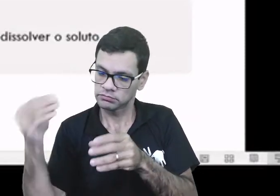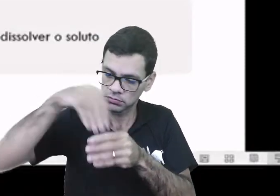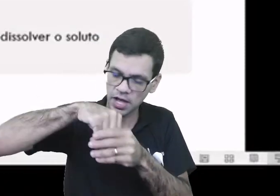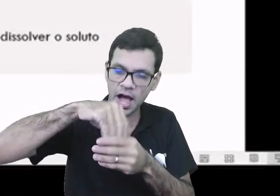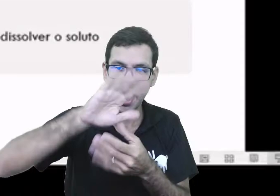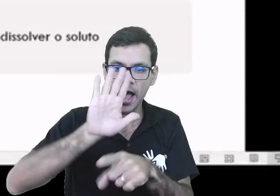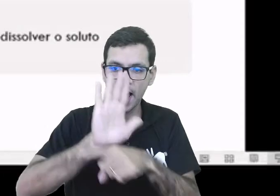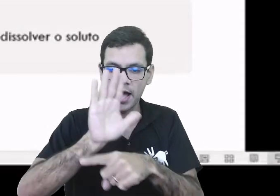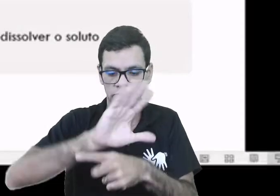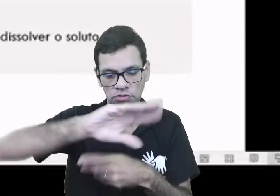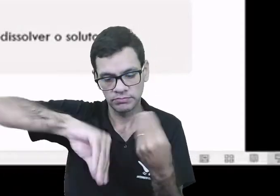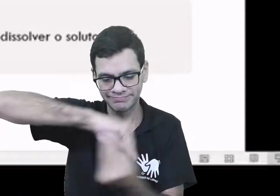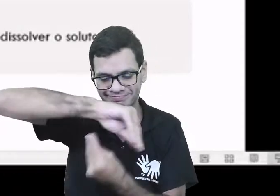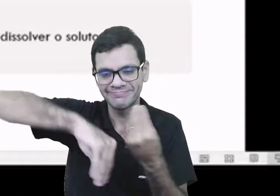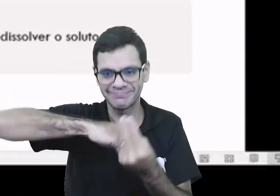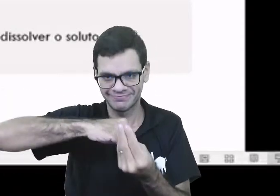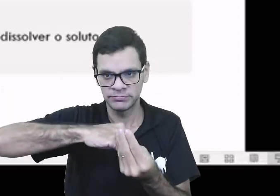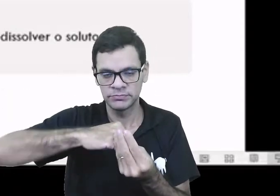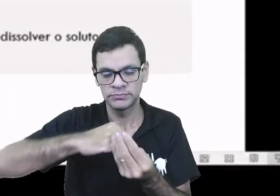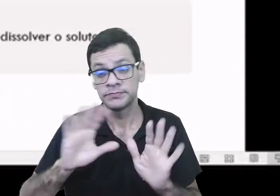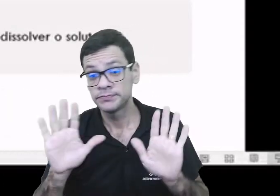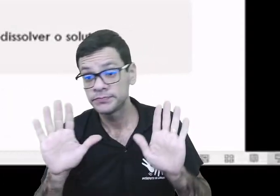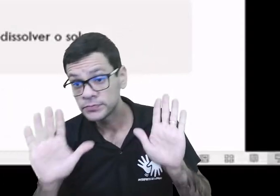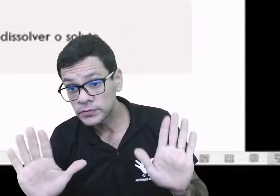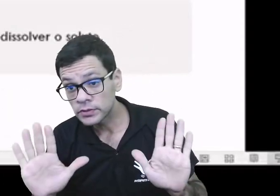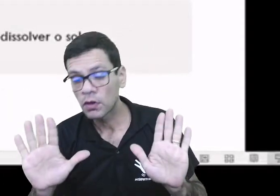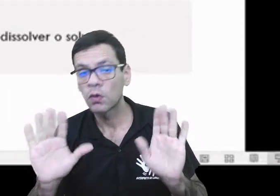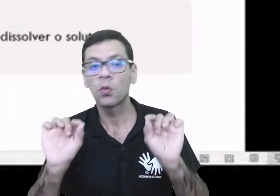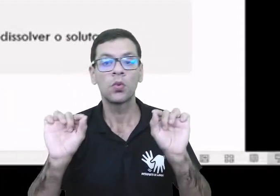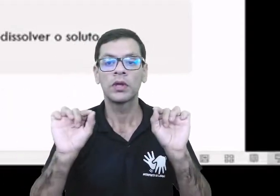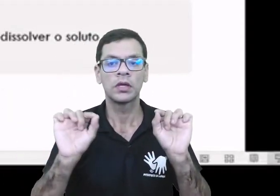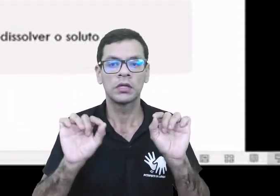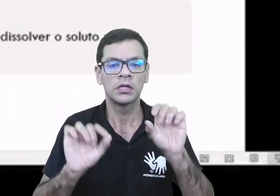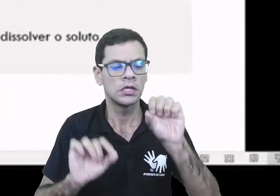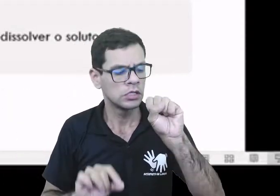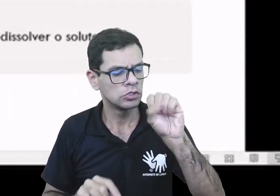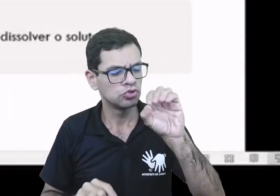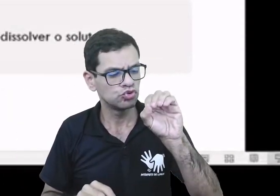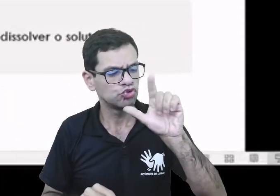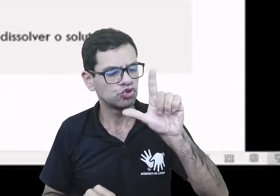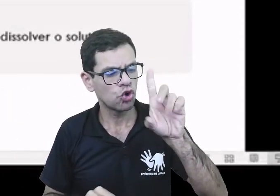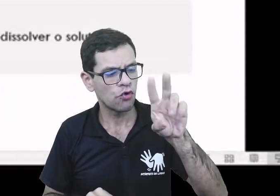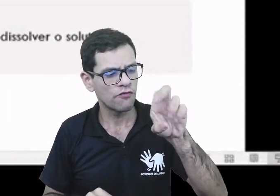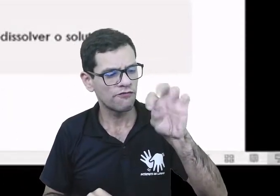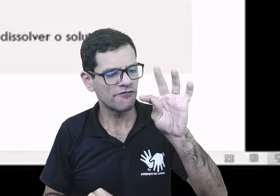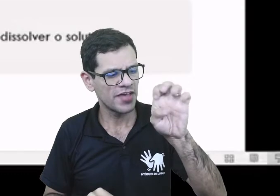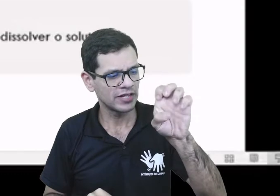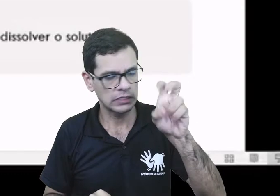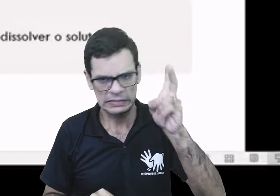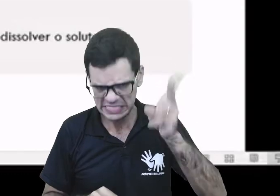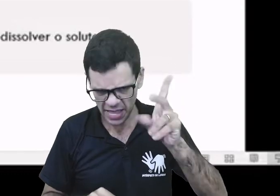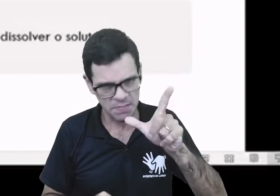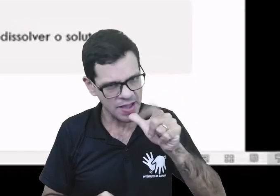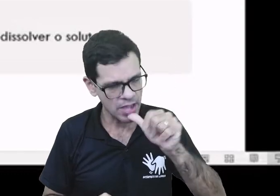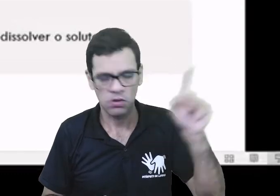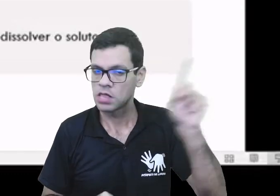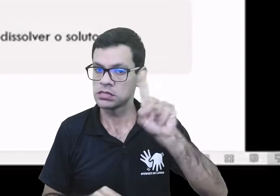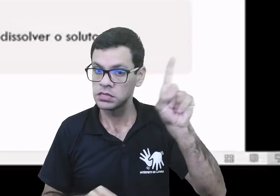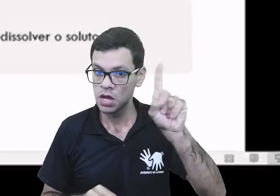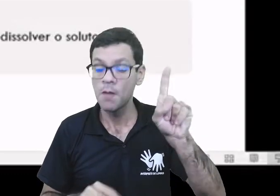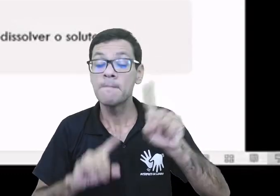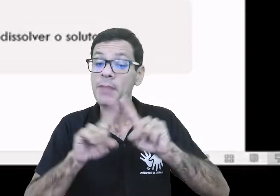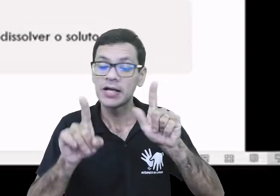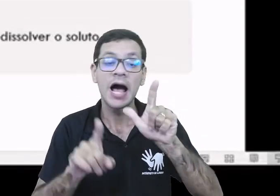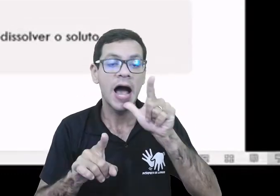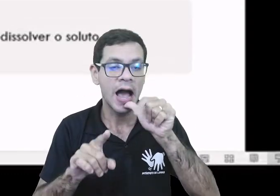certo? Então, não necessariamente o solvente vai ser sempre a água, mas é o solvente